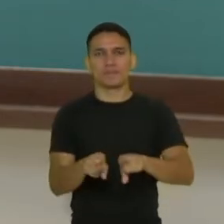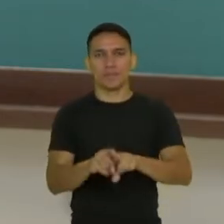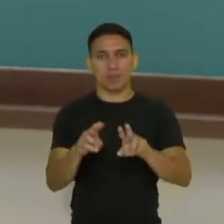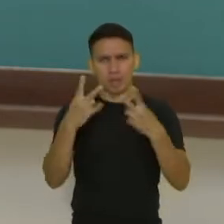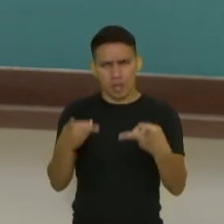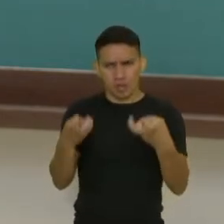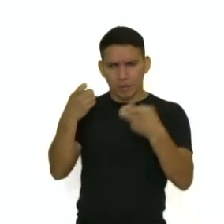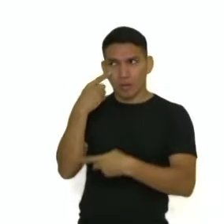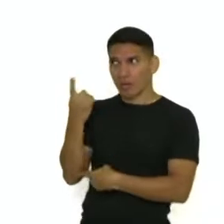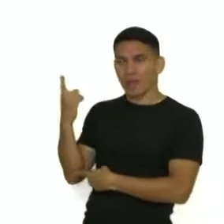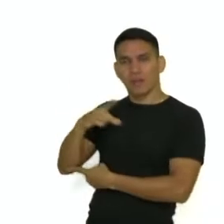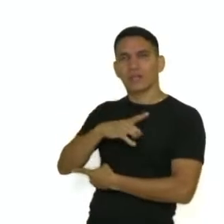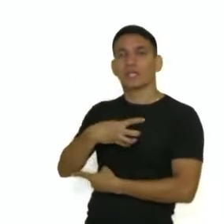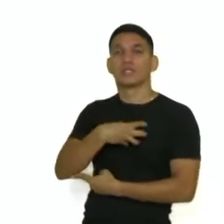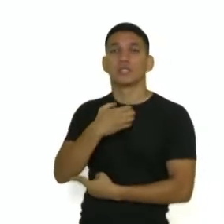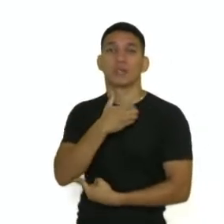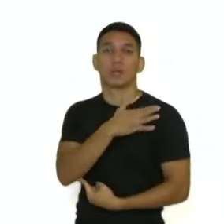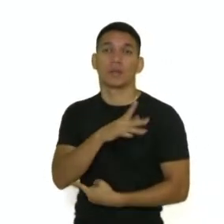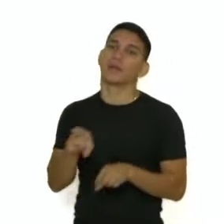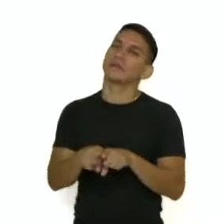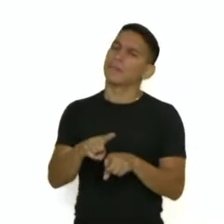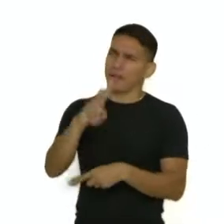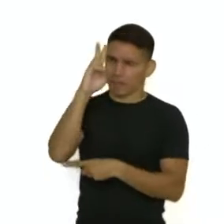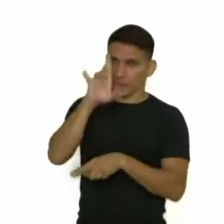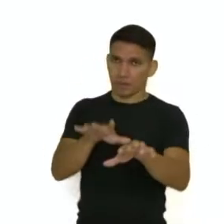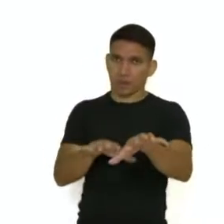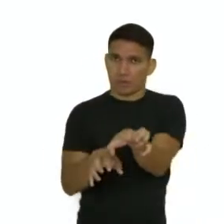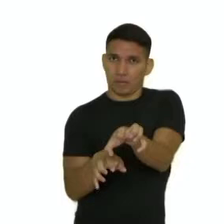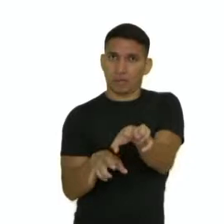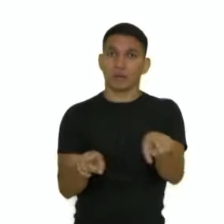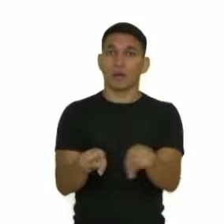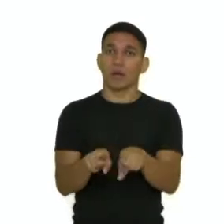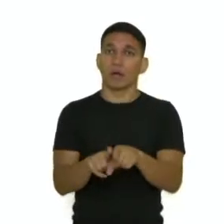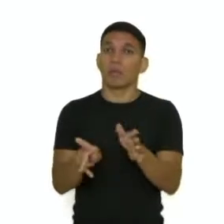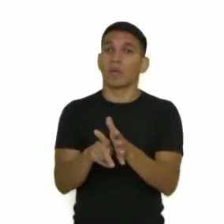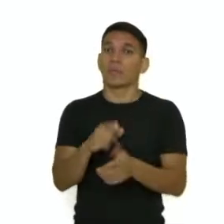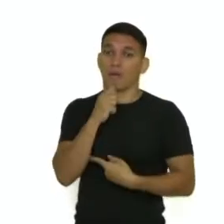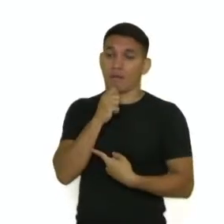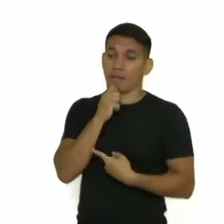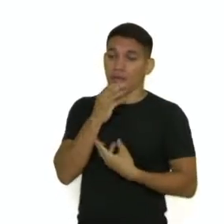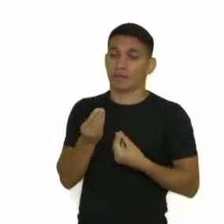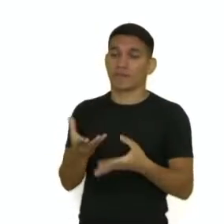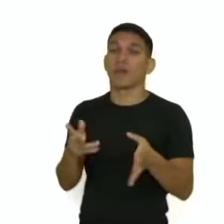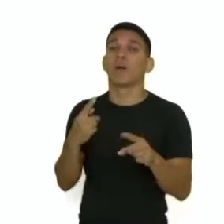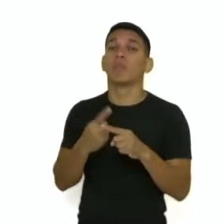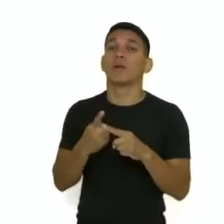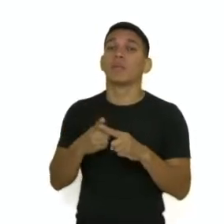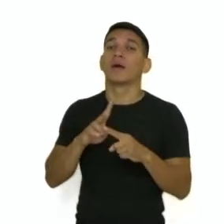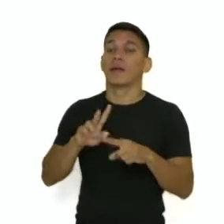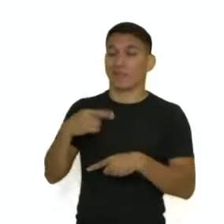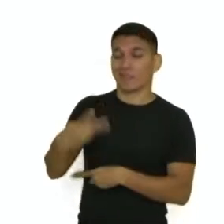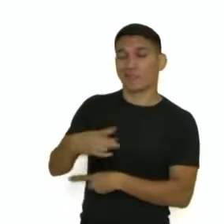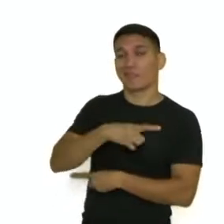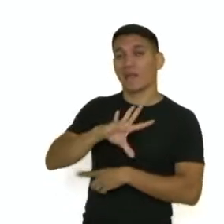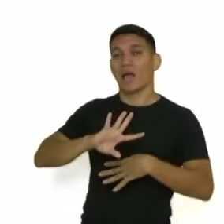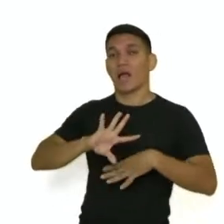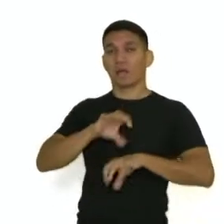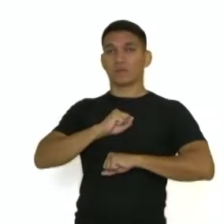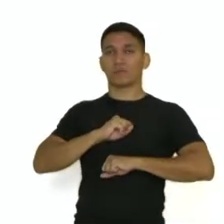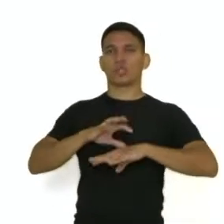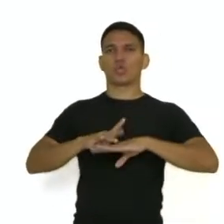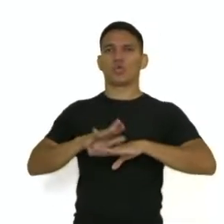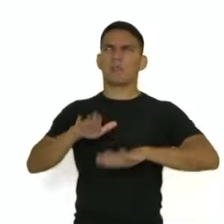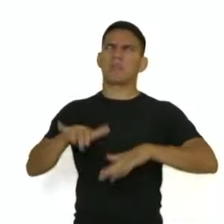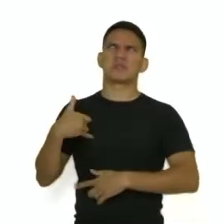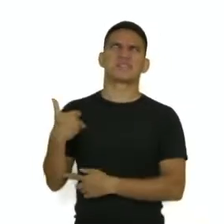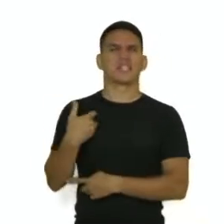mestiço, Aleijadinho sofreu preconceito. Lembrando que Aleijadinho é um apelido que ele recebeu graças, infelizmente, à doença que ele teve quando ele já estava mais ou menos com seus